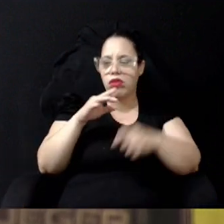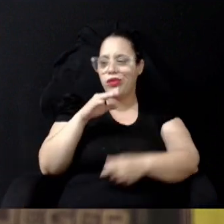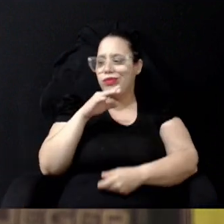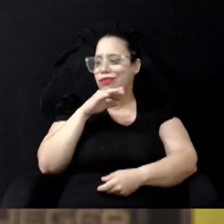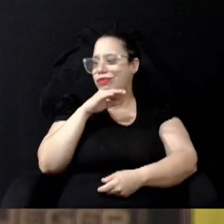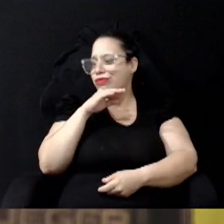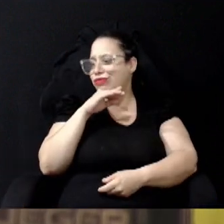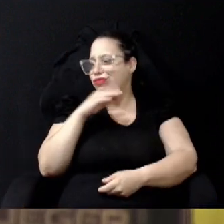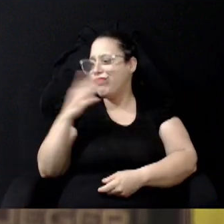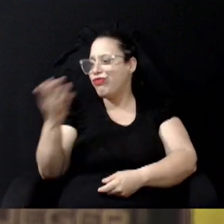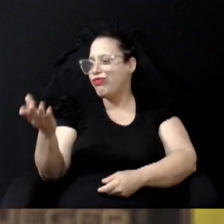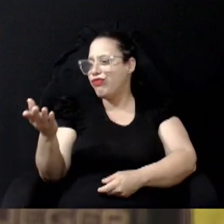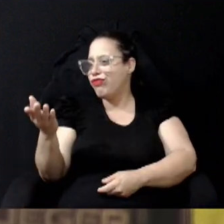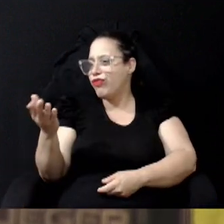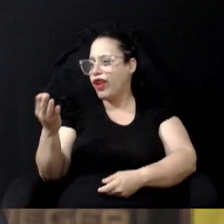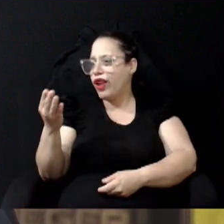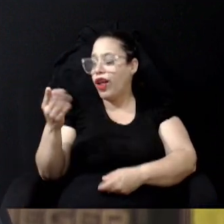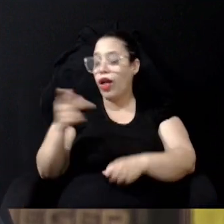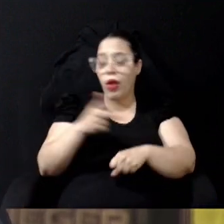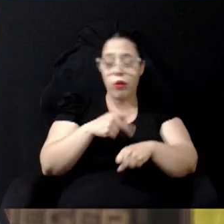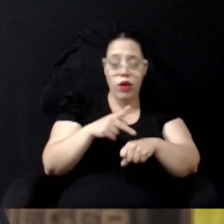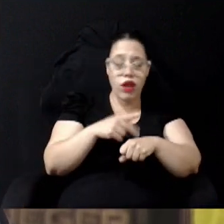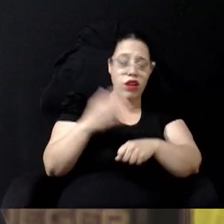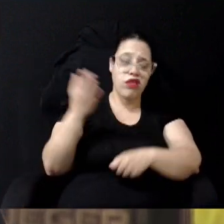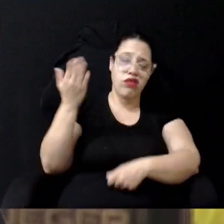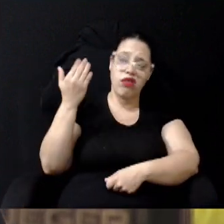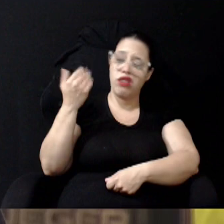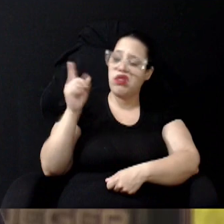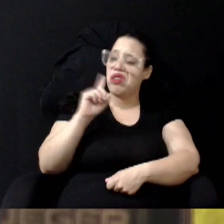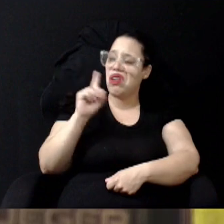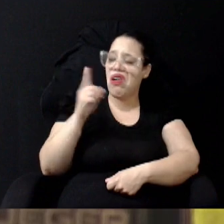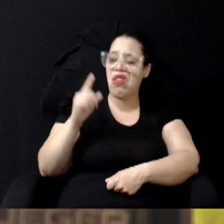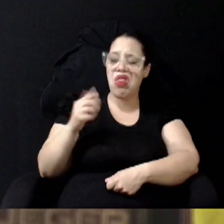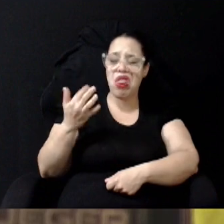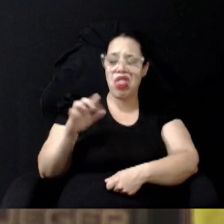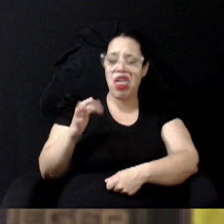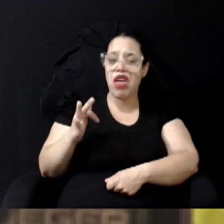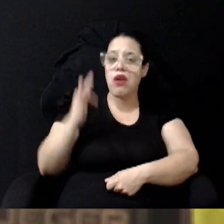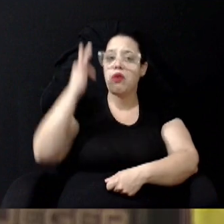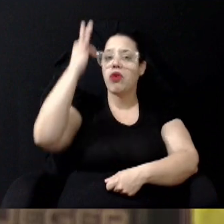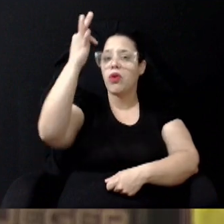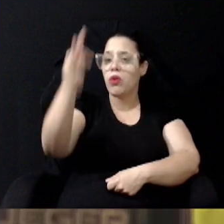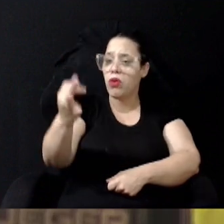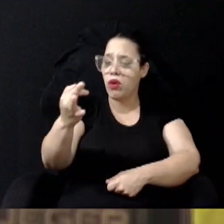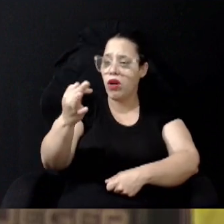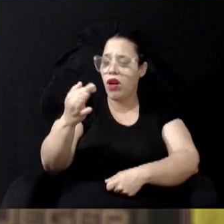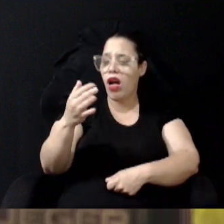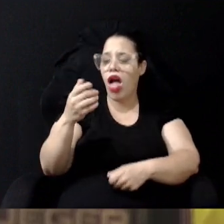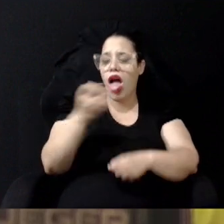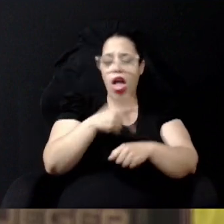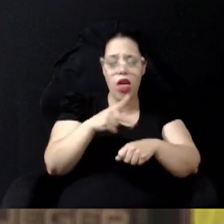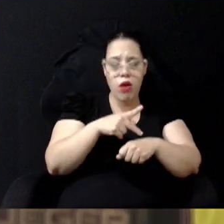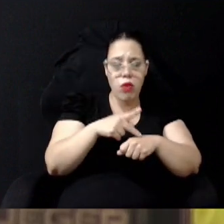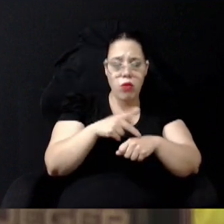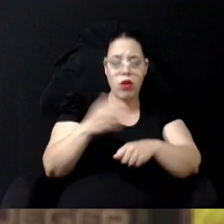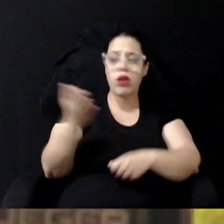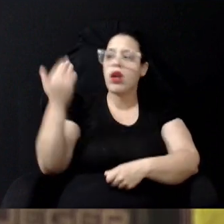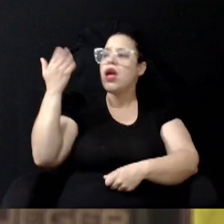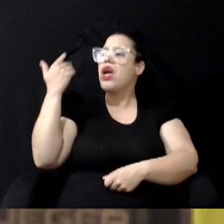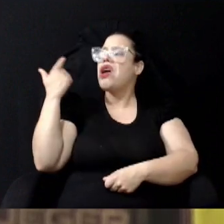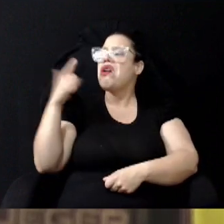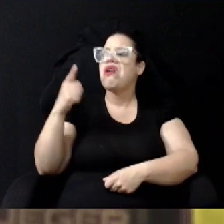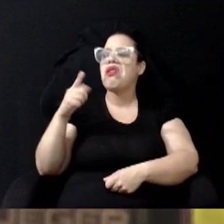um país sem passado não tem futuro. Um país sem passado não tem futuro, de jeito